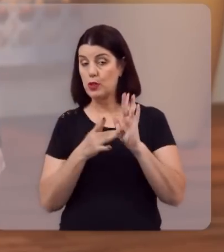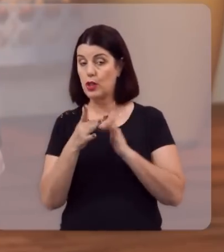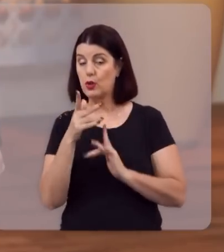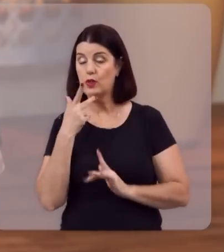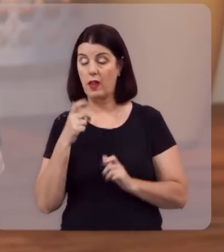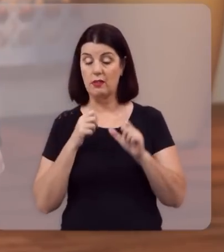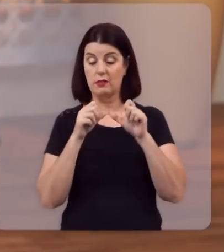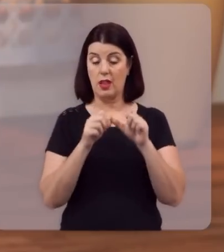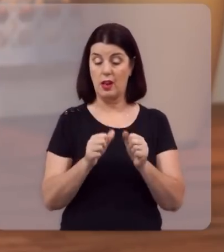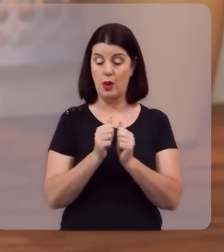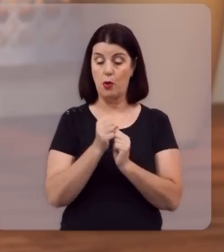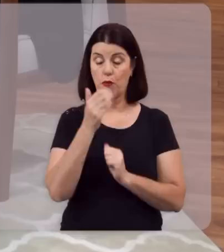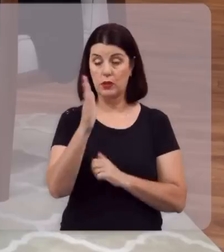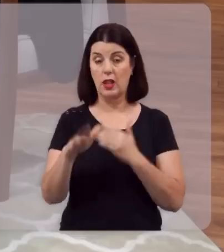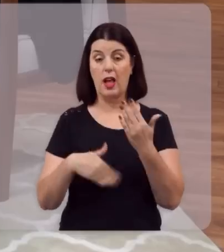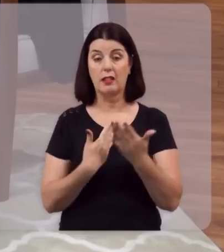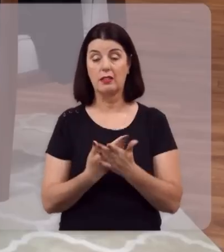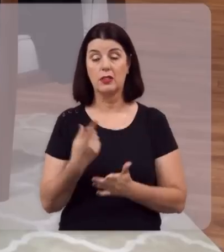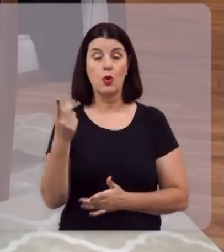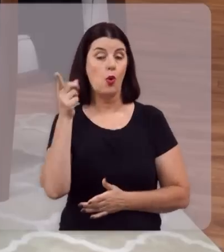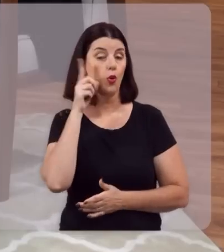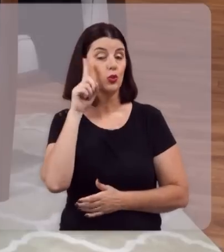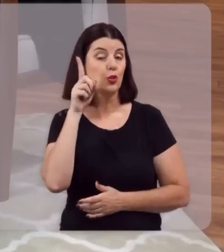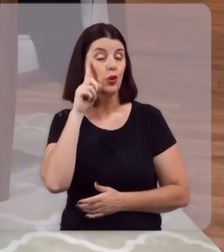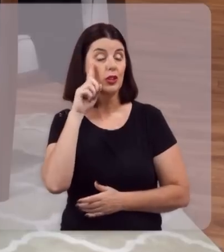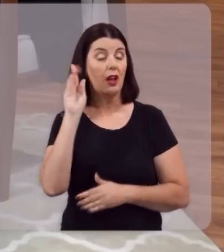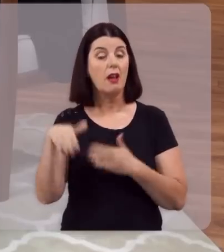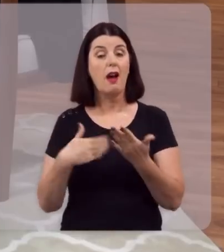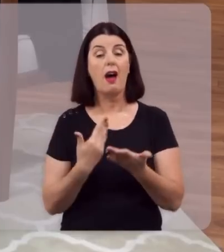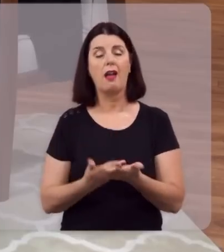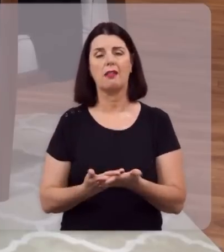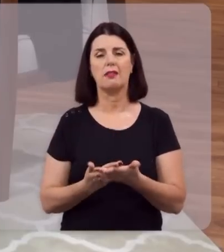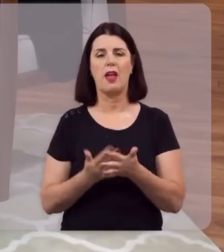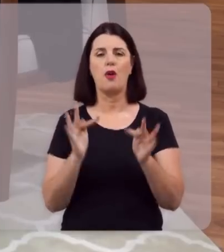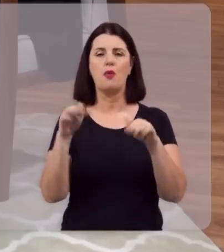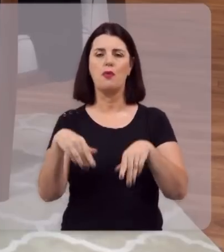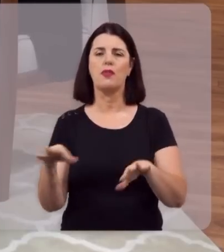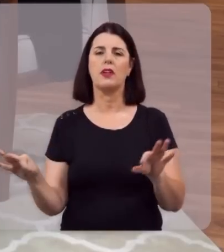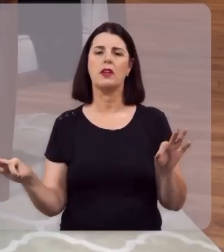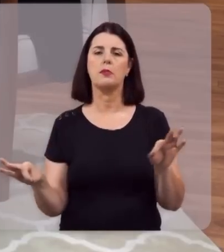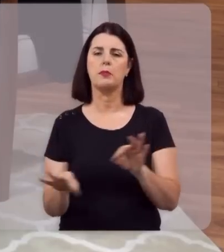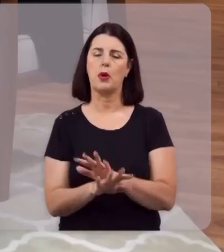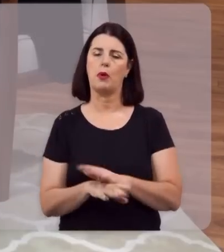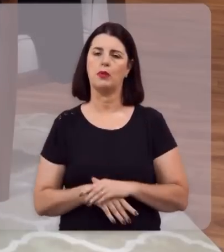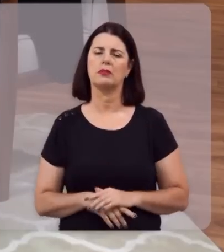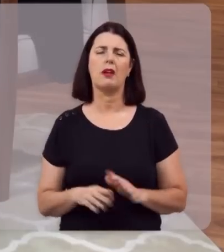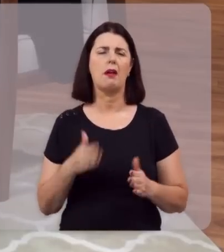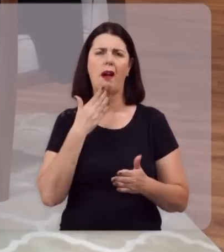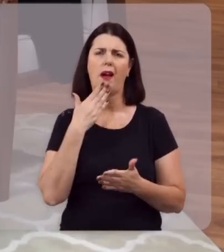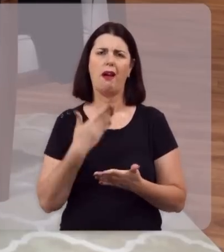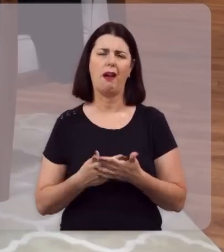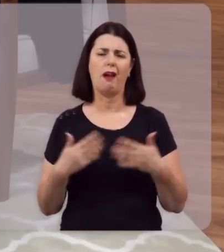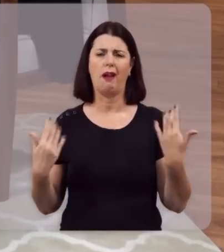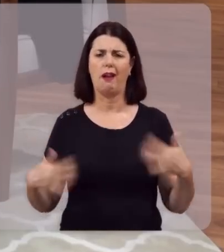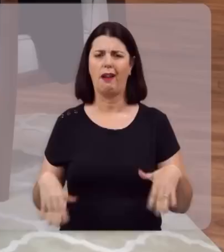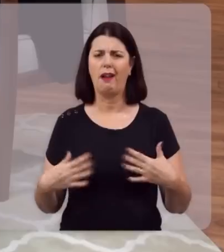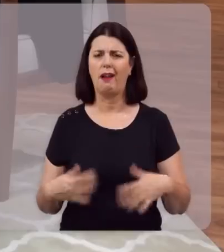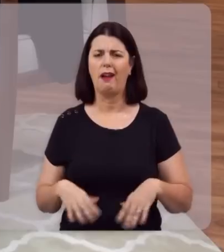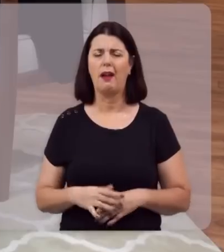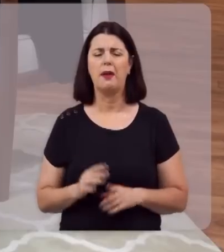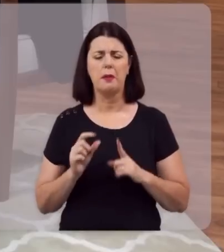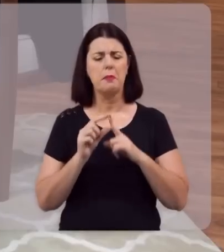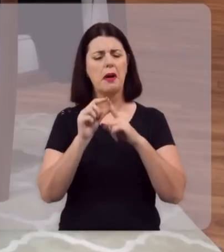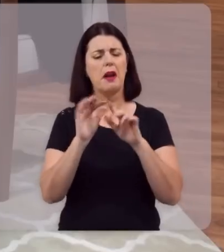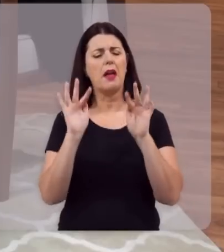o próprio Senhor Jesus disse e eu estarei com vocês todos os dias até a consumação dos séculos isso É extraordinário não é